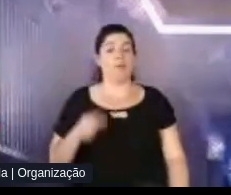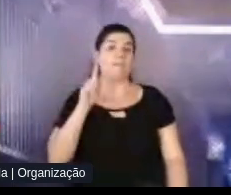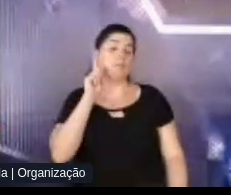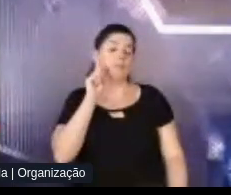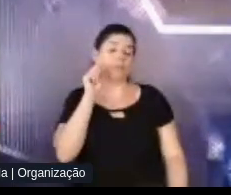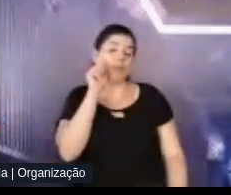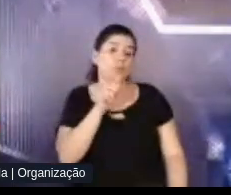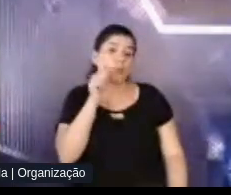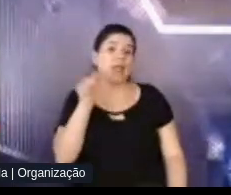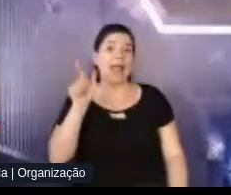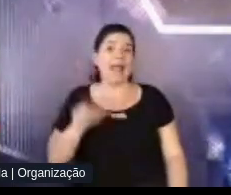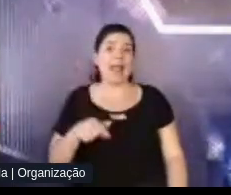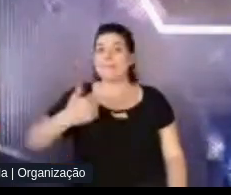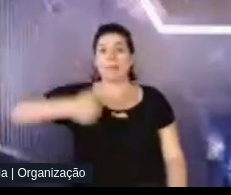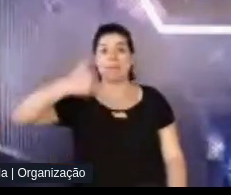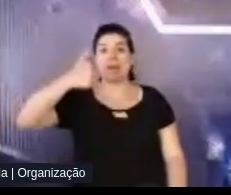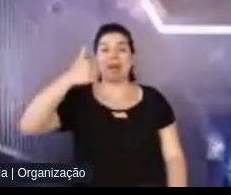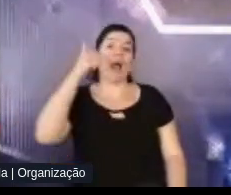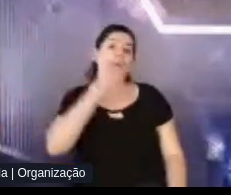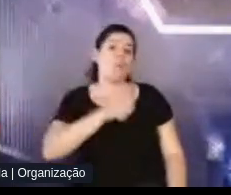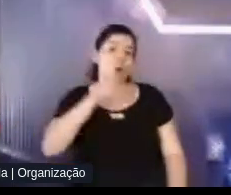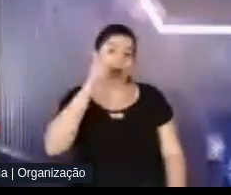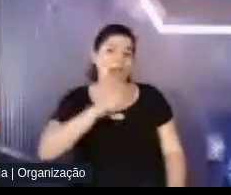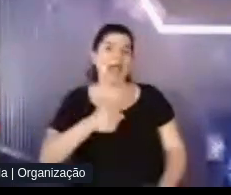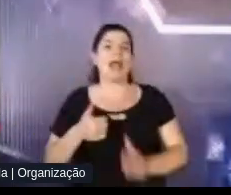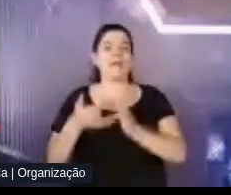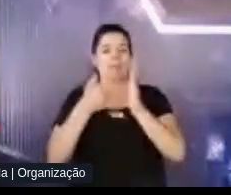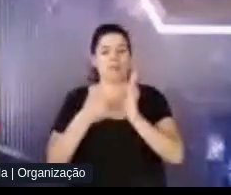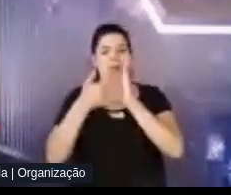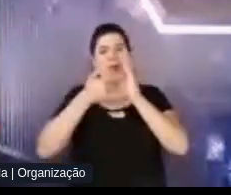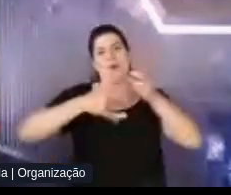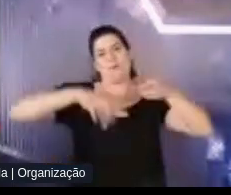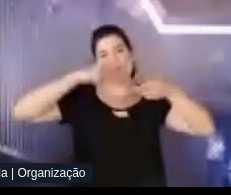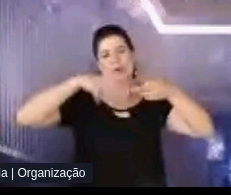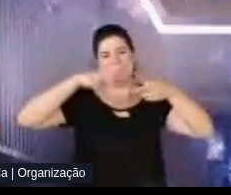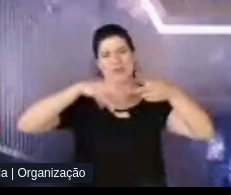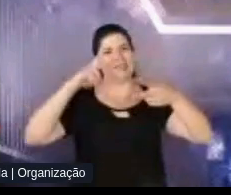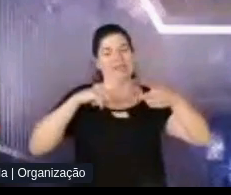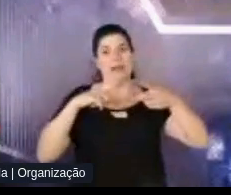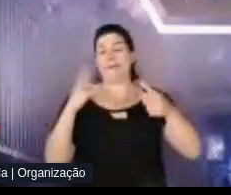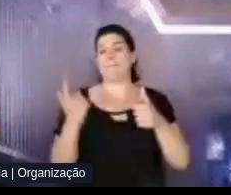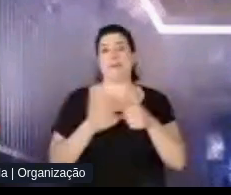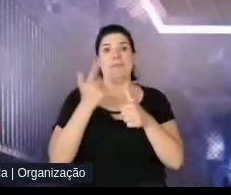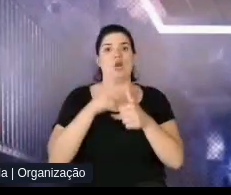conhecida por ser a primeira programadora da história. Então, ela construiu o primeiro algoritmo.